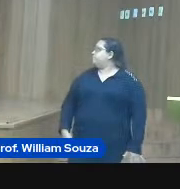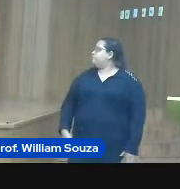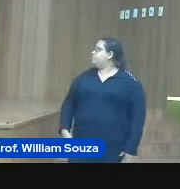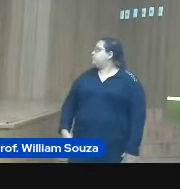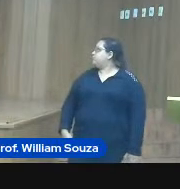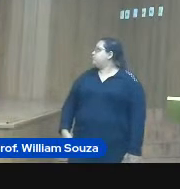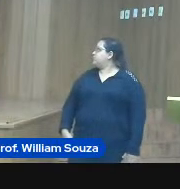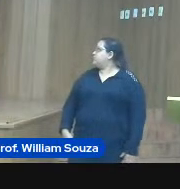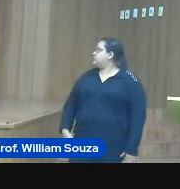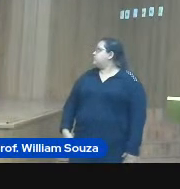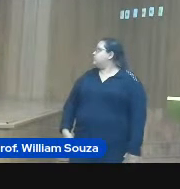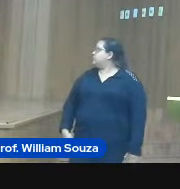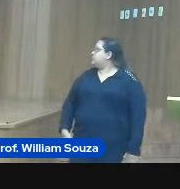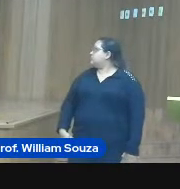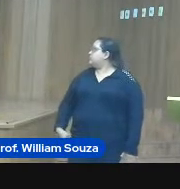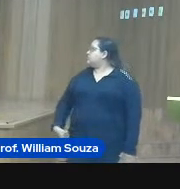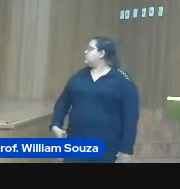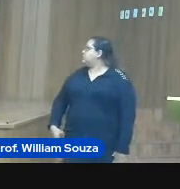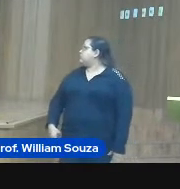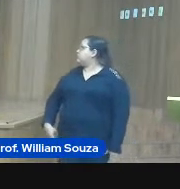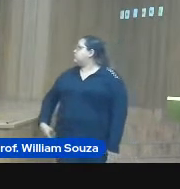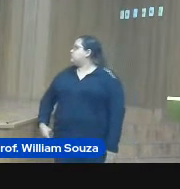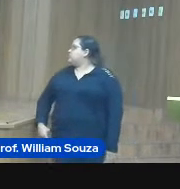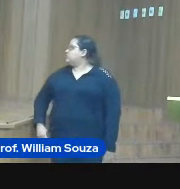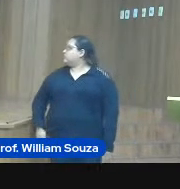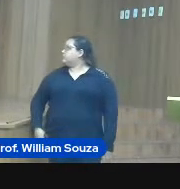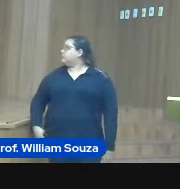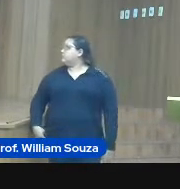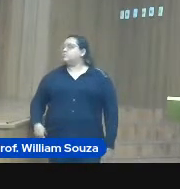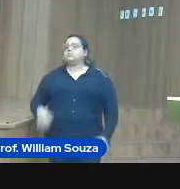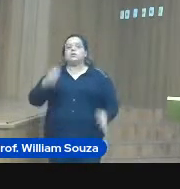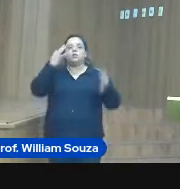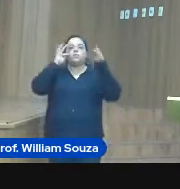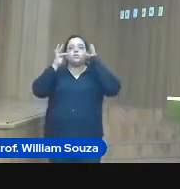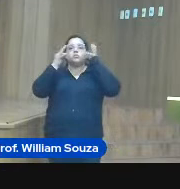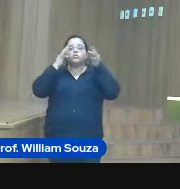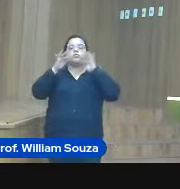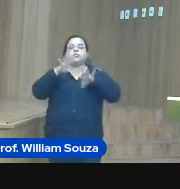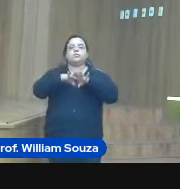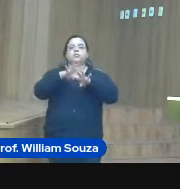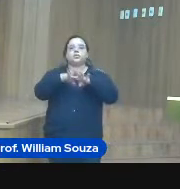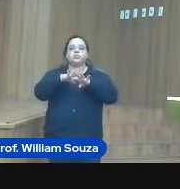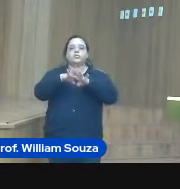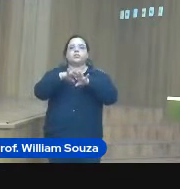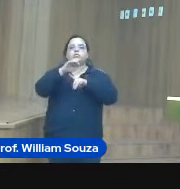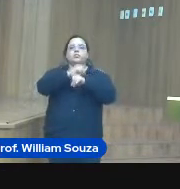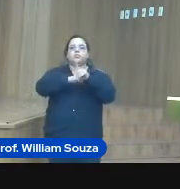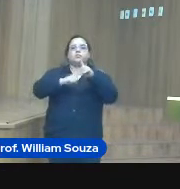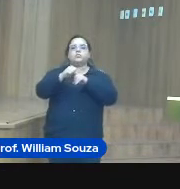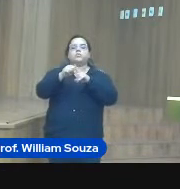humanista da matemática ou o socioconstrutivismo filosófico, que foram